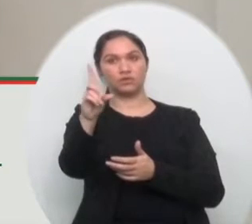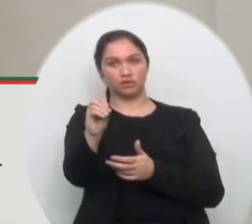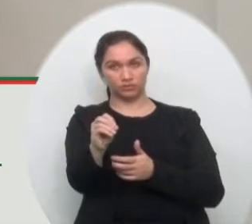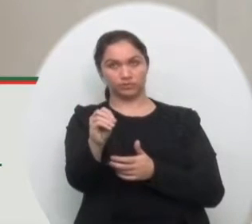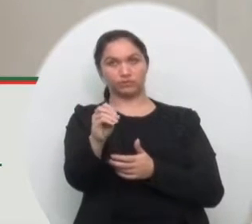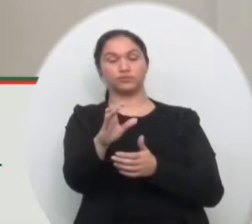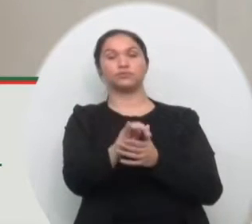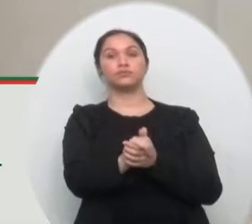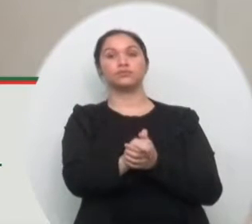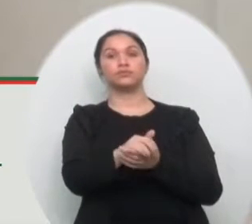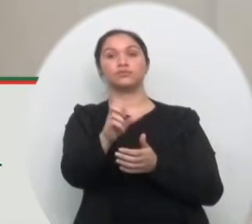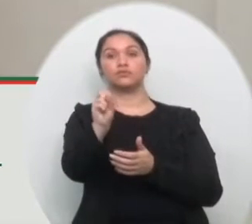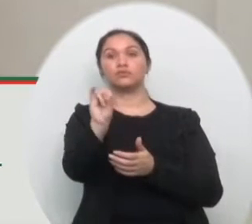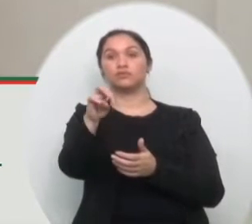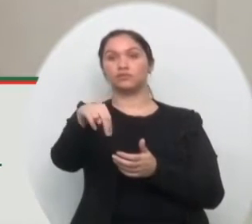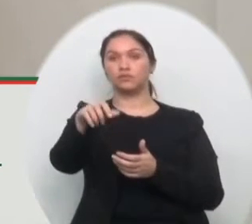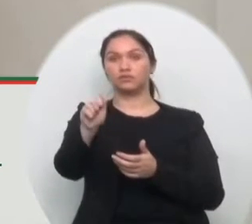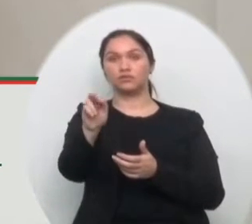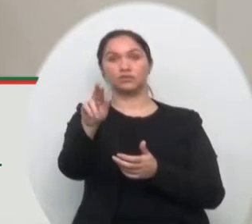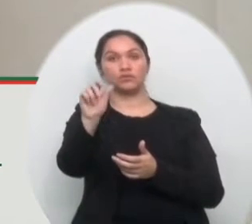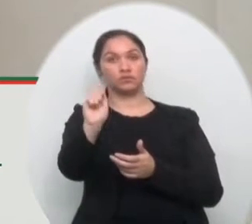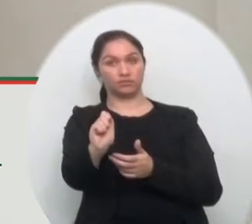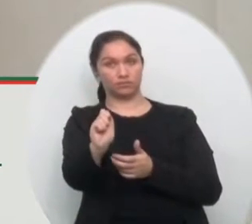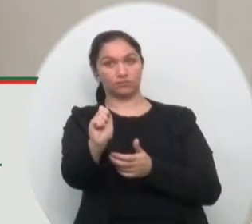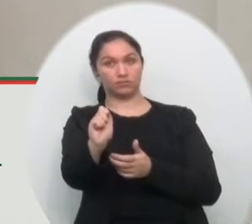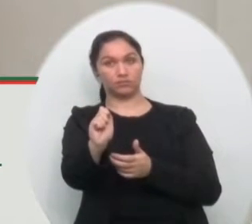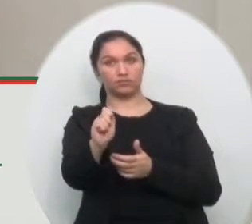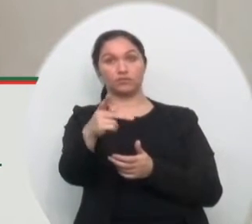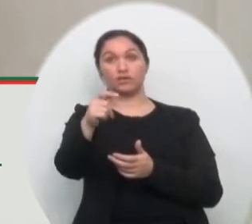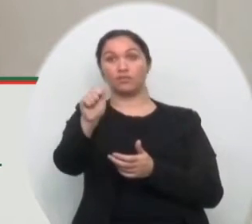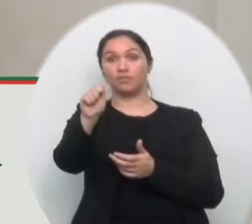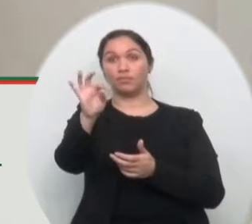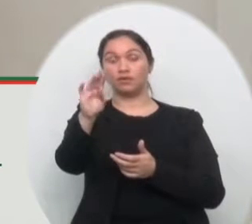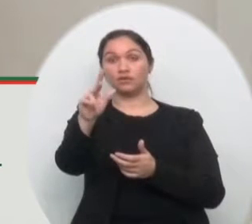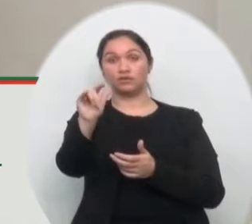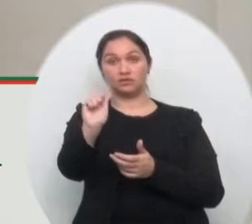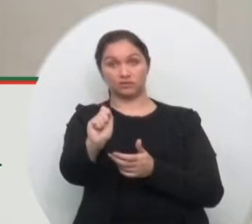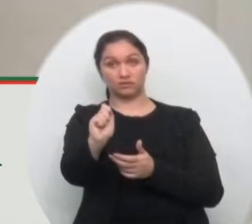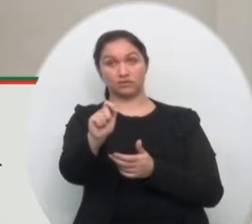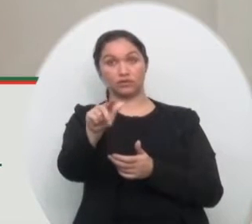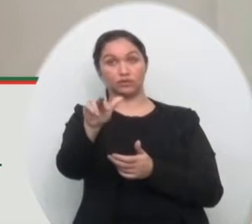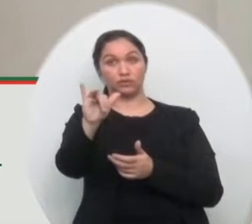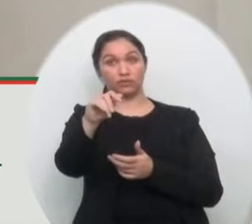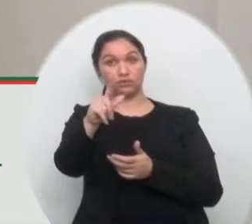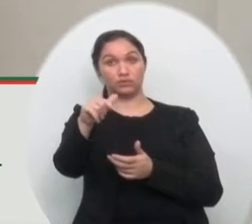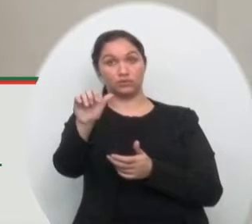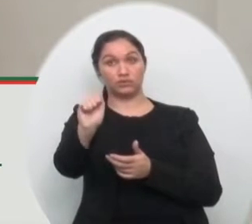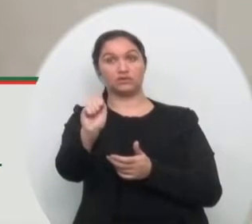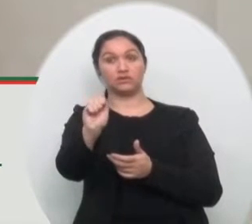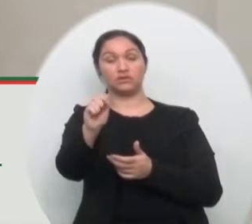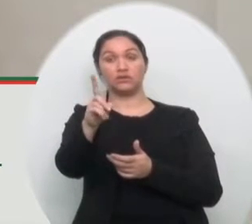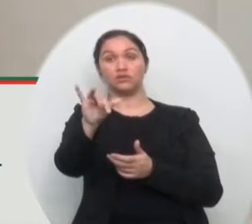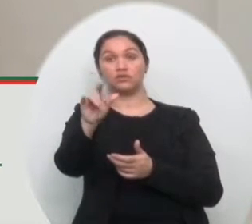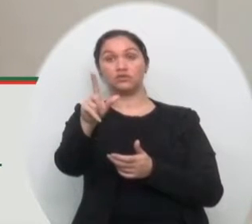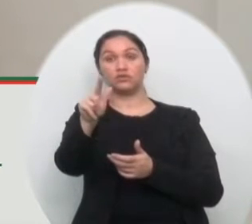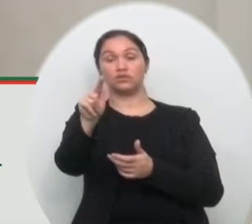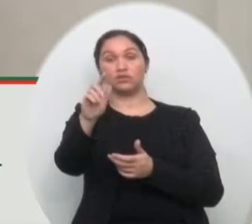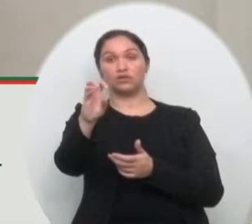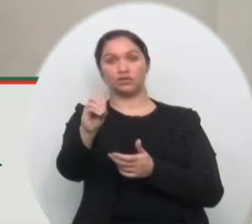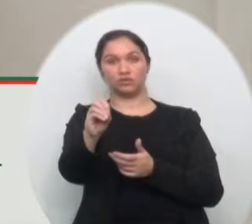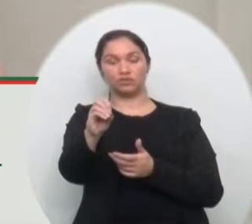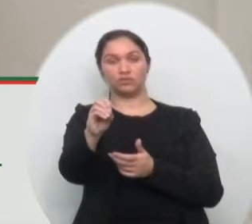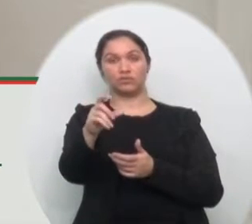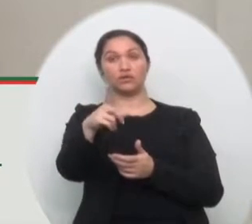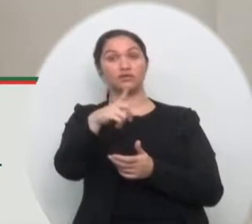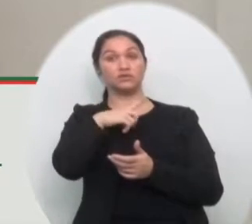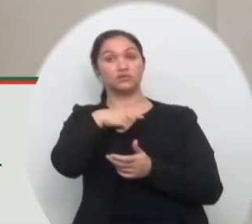Unesc, Sinara Gazola, Karina Marcon, Patrícia Vani, Luísa Lester e Diego Pires. Se alguém não está nomeado,